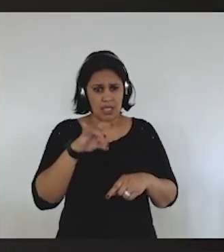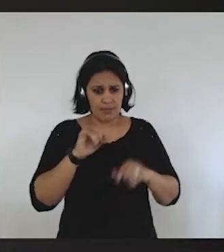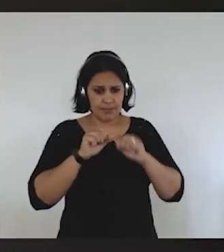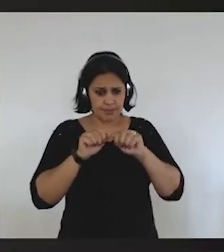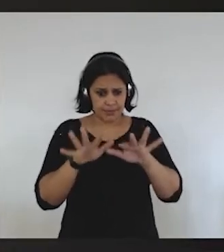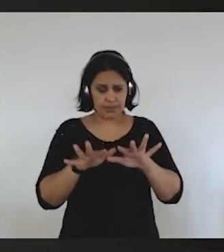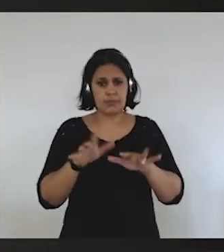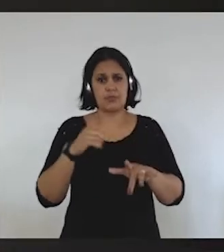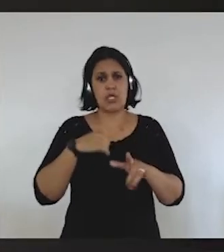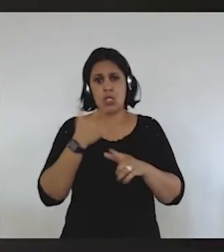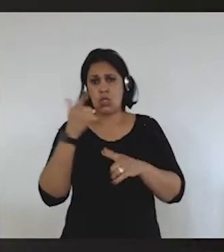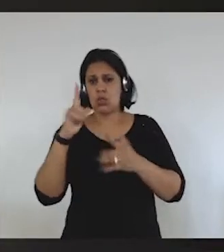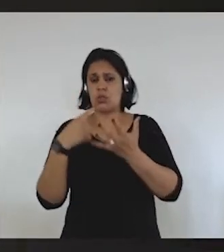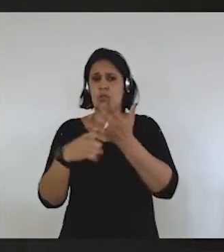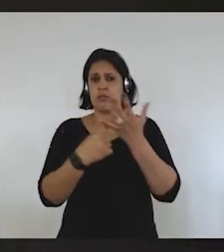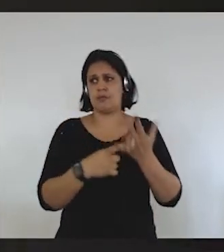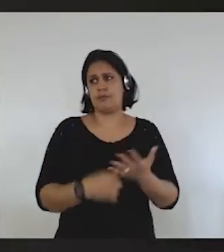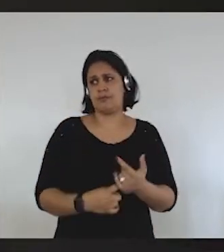né?